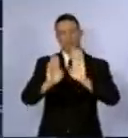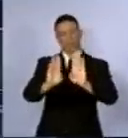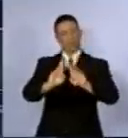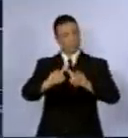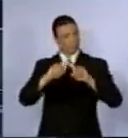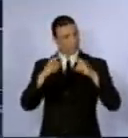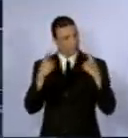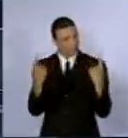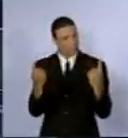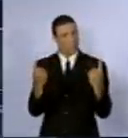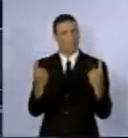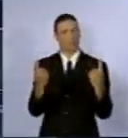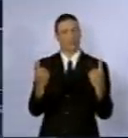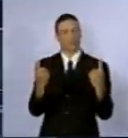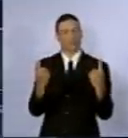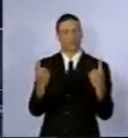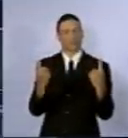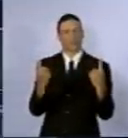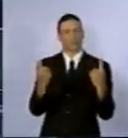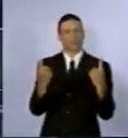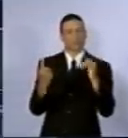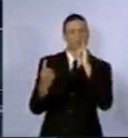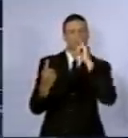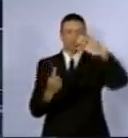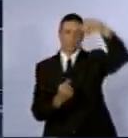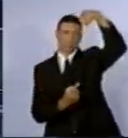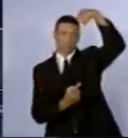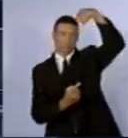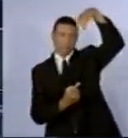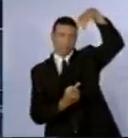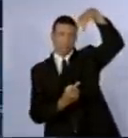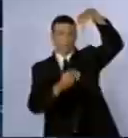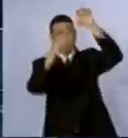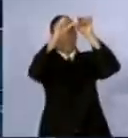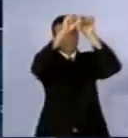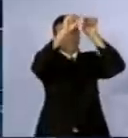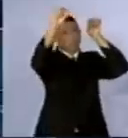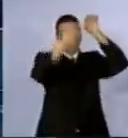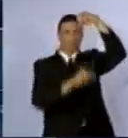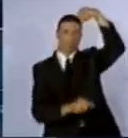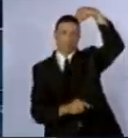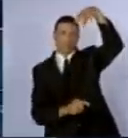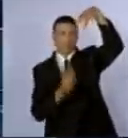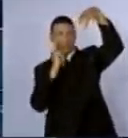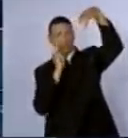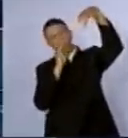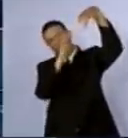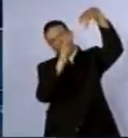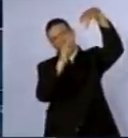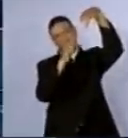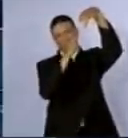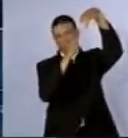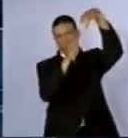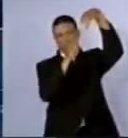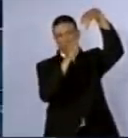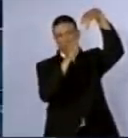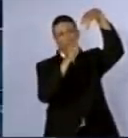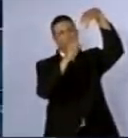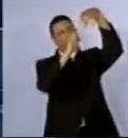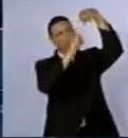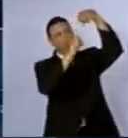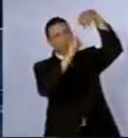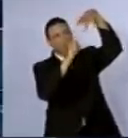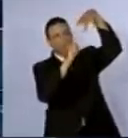Porém, se nós temos uma lâmpada fluorescente aqui, nós vamos ver que ela poderá ser